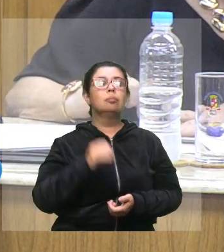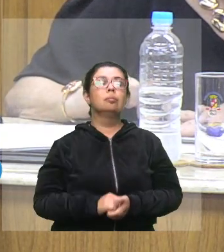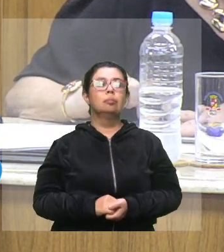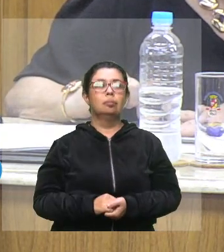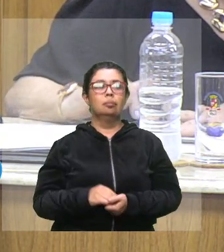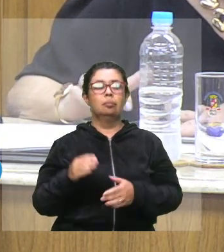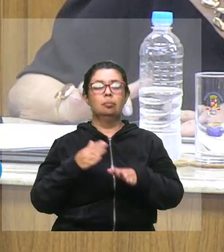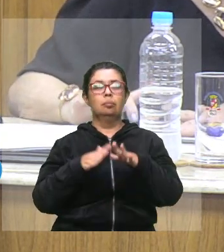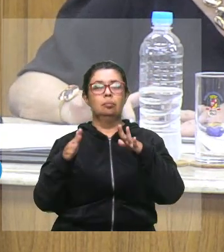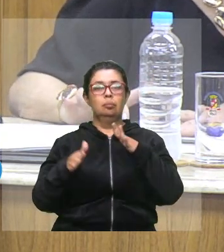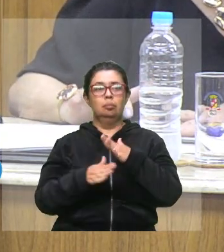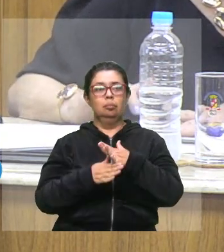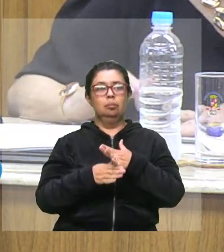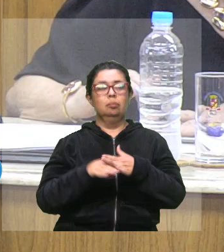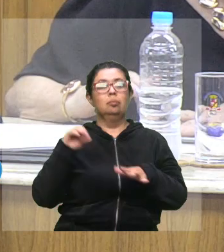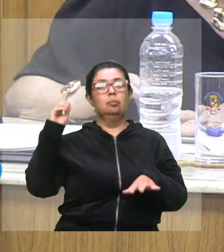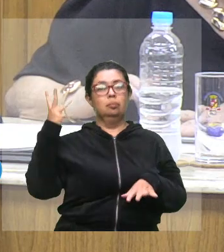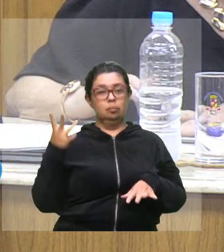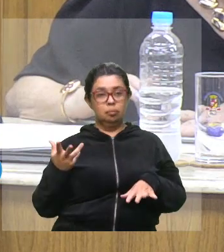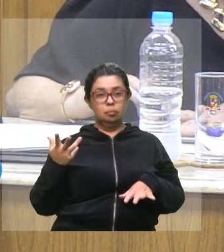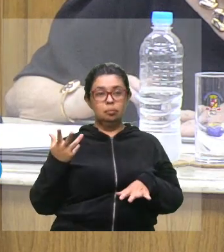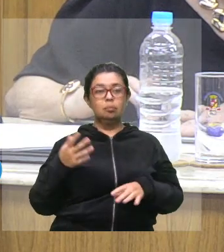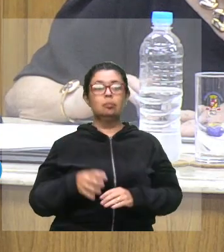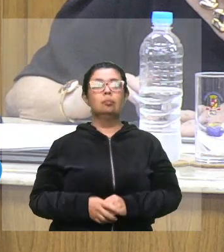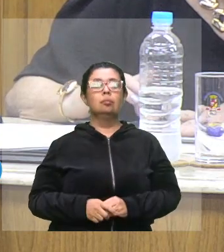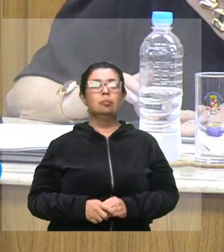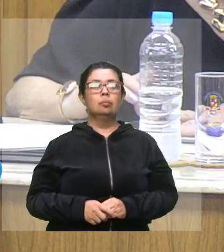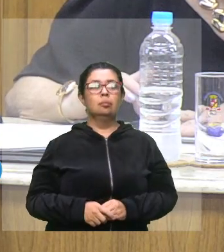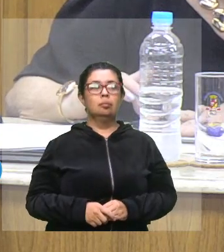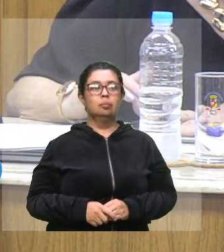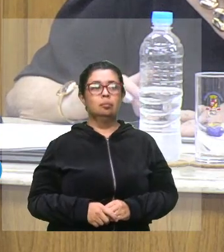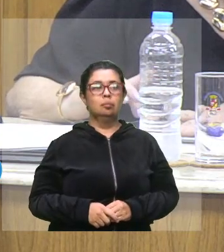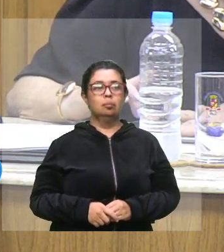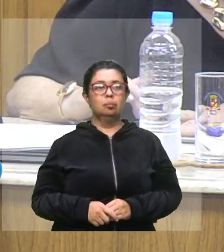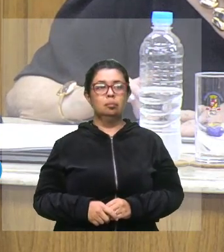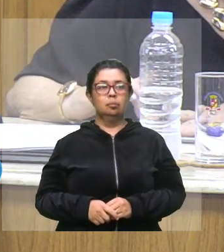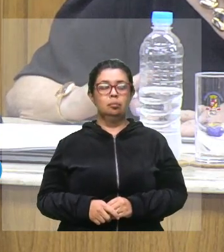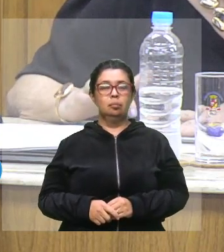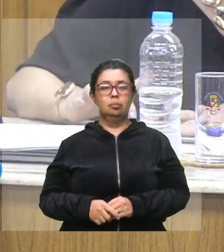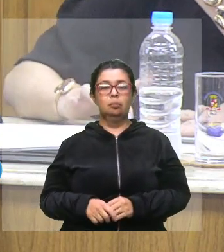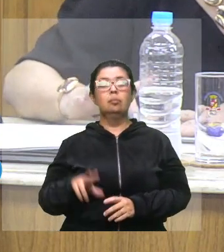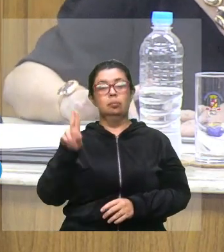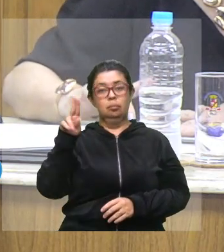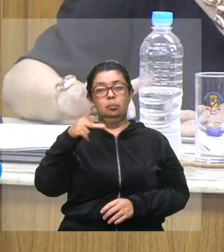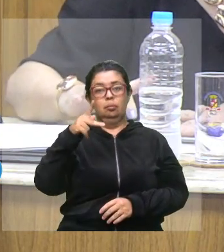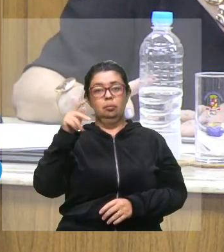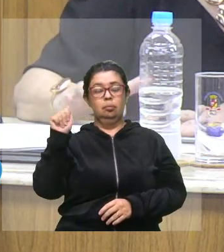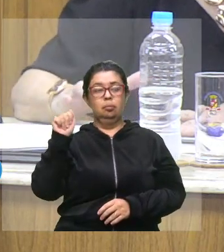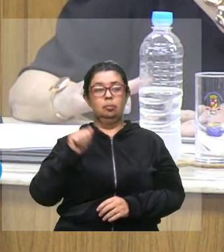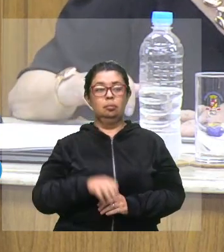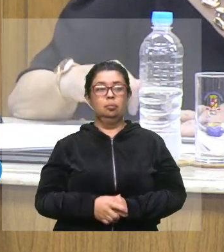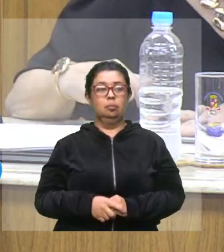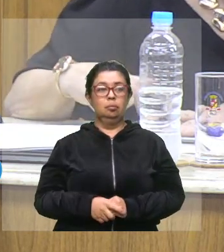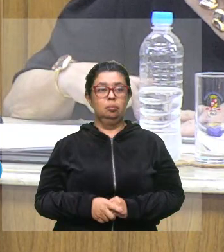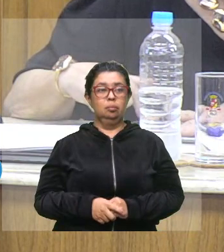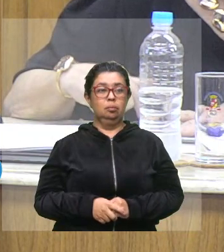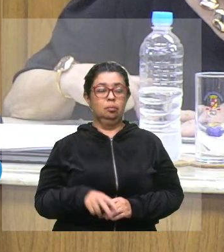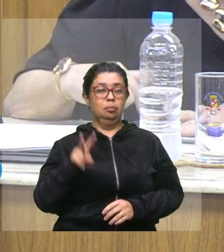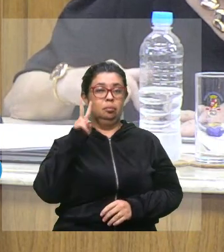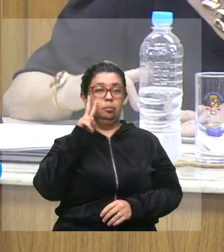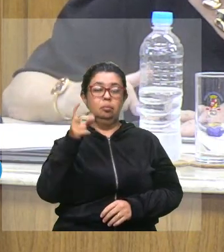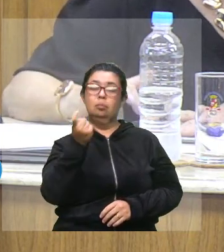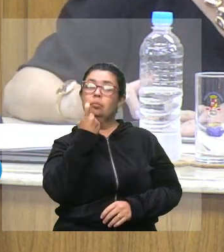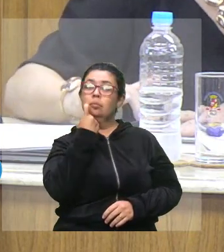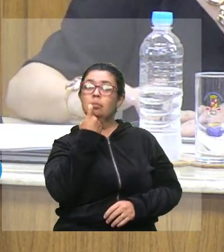toda essa demanda que ocorre em termos da UPA, do atendimento da UPA. Nós vimos que na sexta-feira